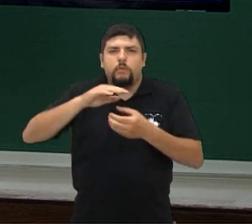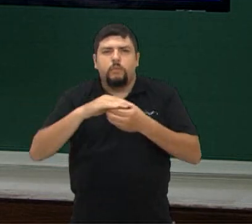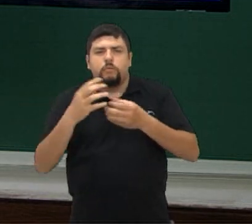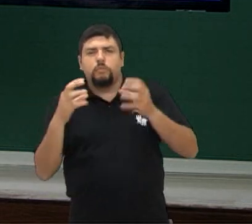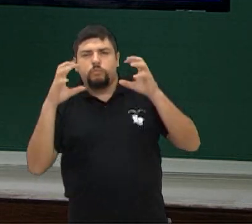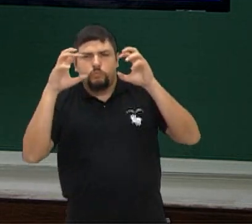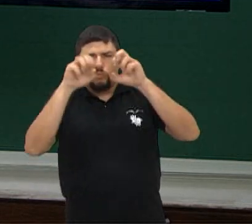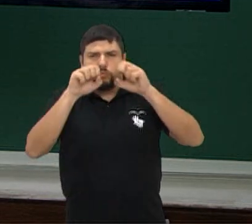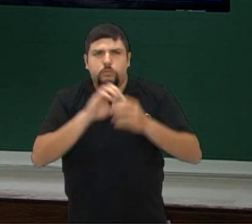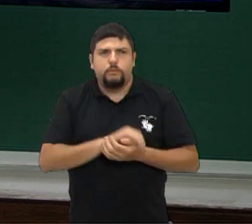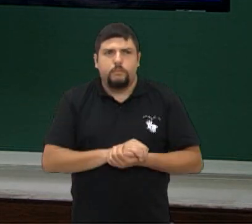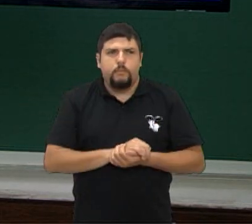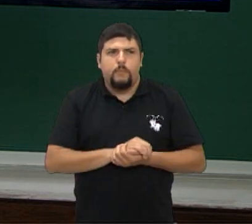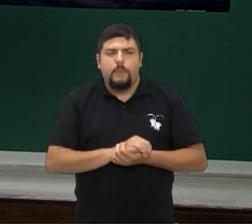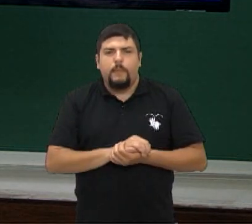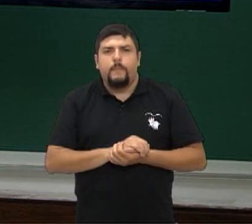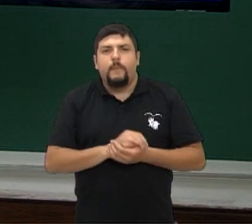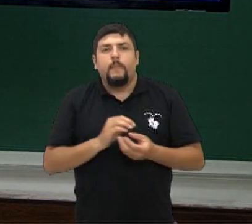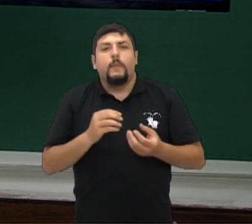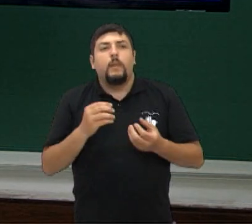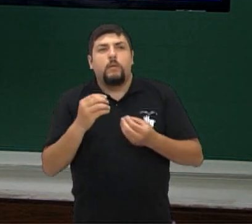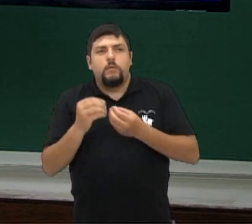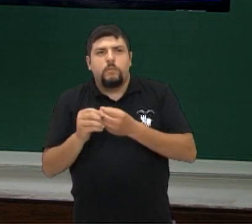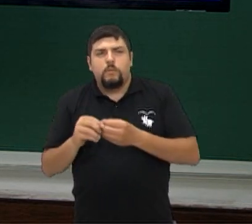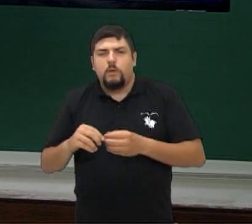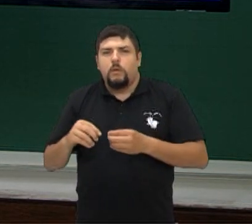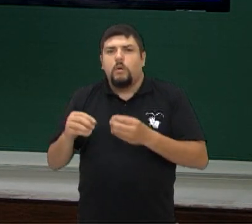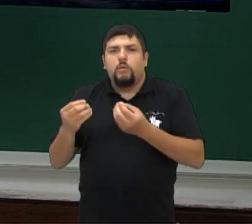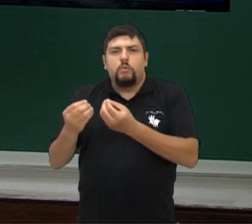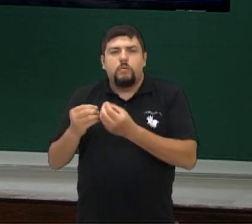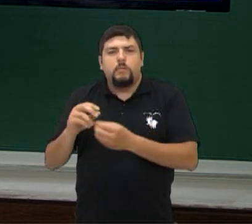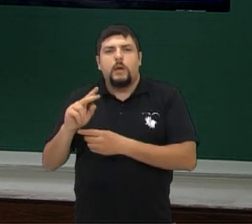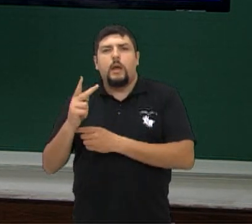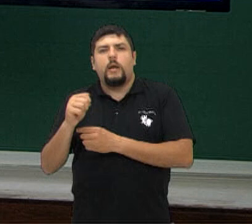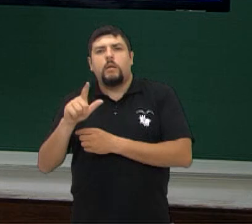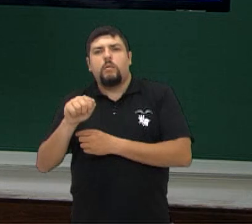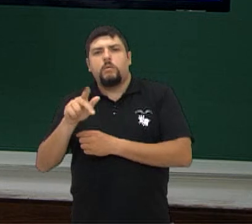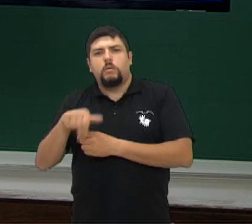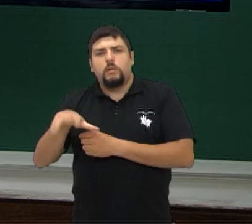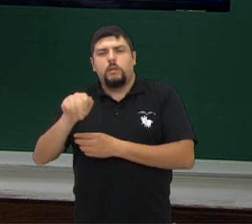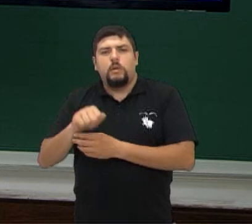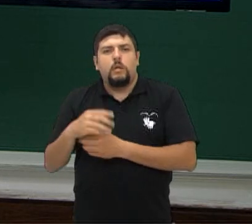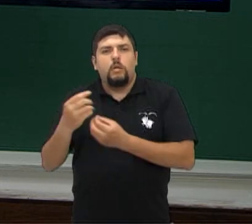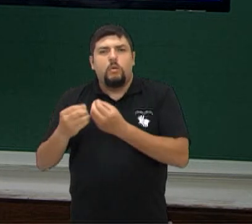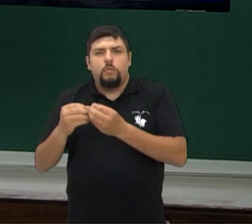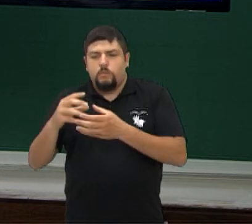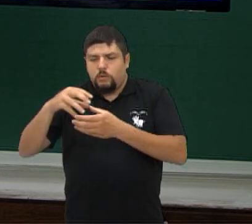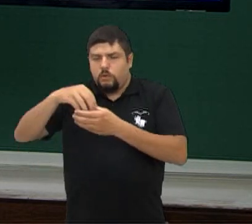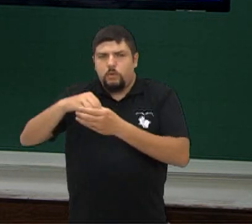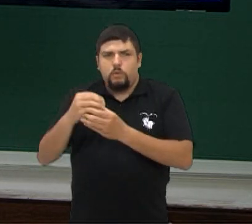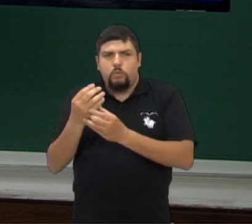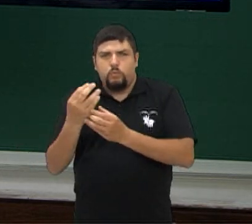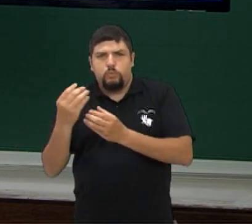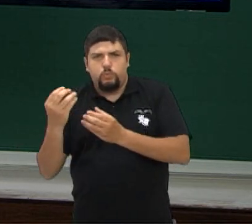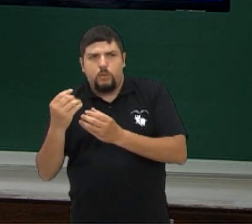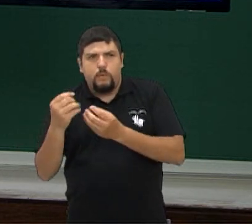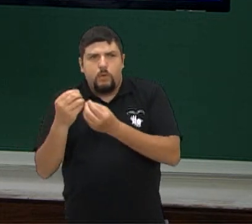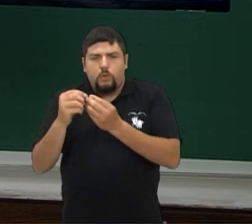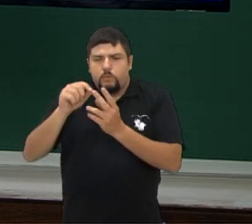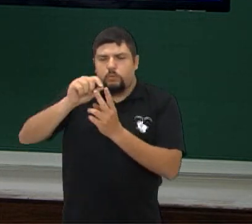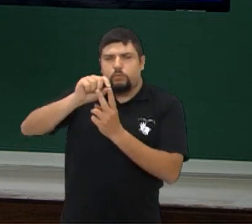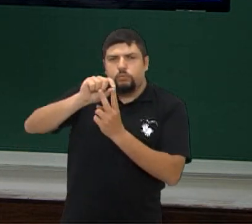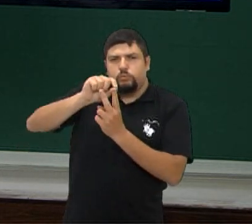lâmpada halógena, eu tenho a presença do iodo gasoso lá, e aí o que acontece? O filamento vai